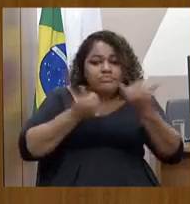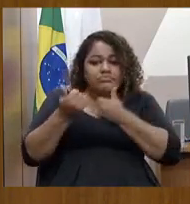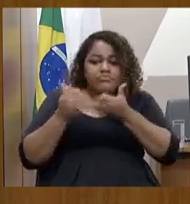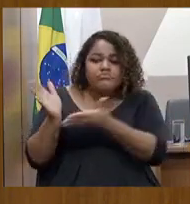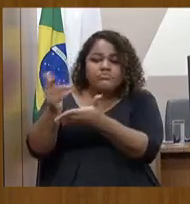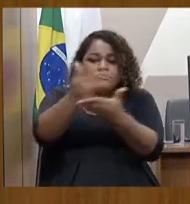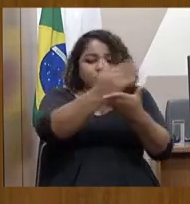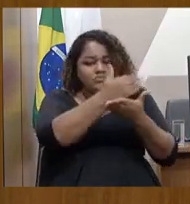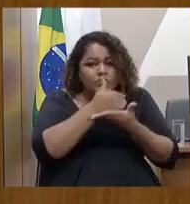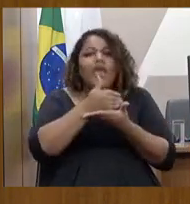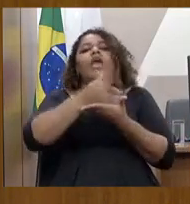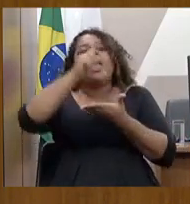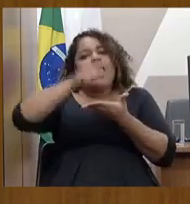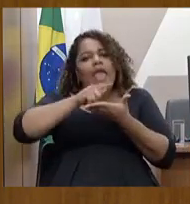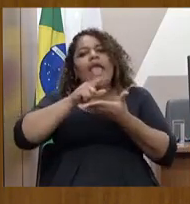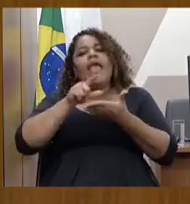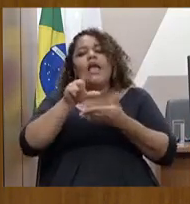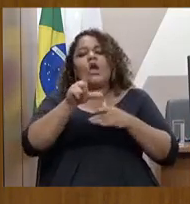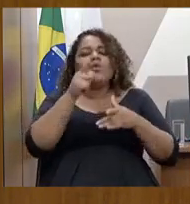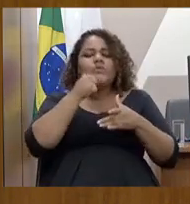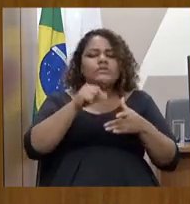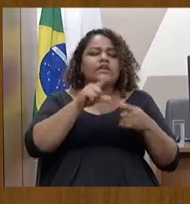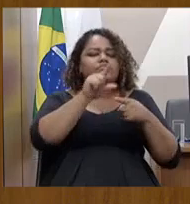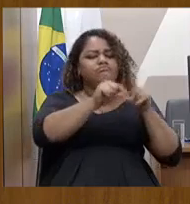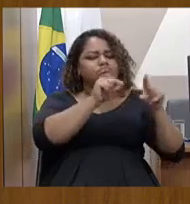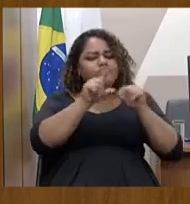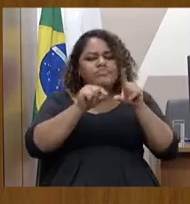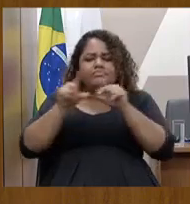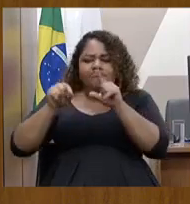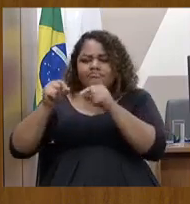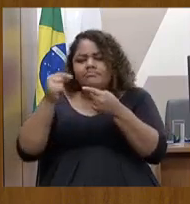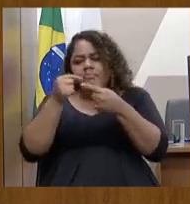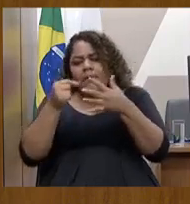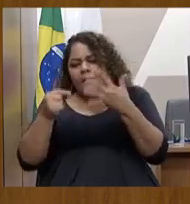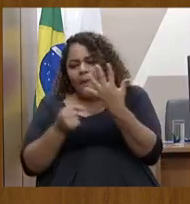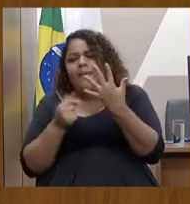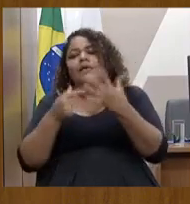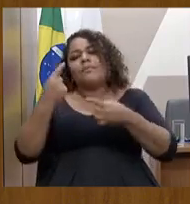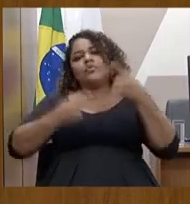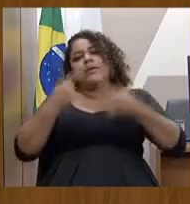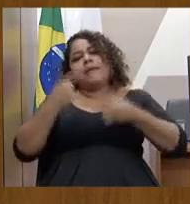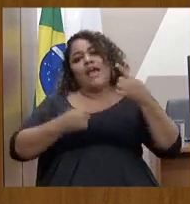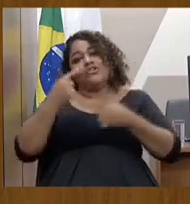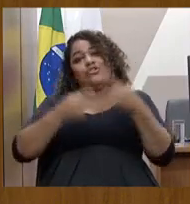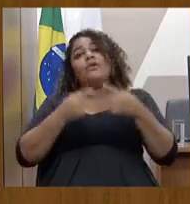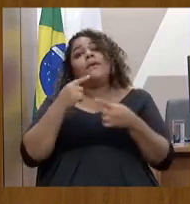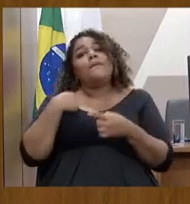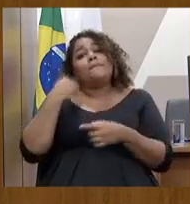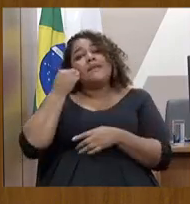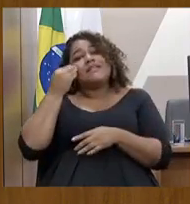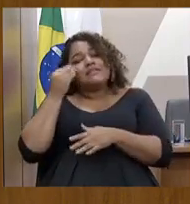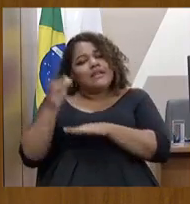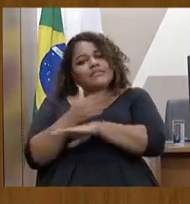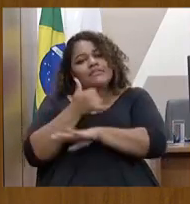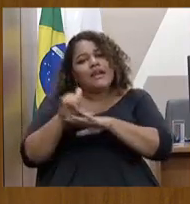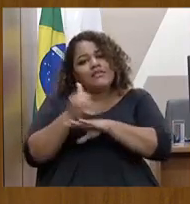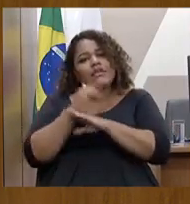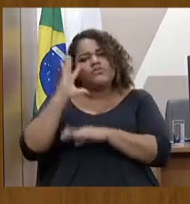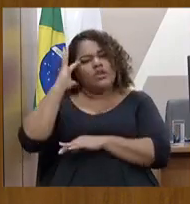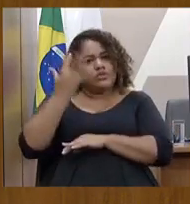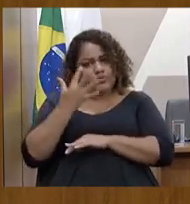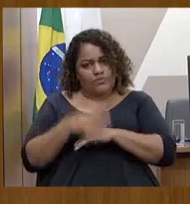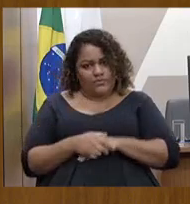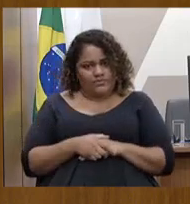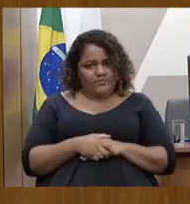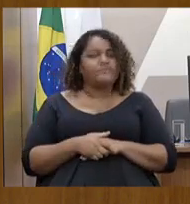pontos para esse debate para se alcançar aí uma diminuição drástica desses números outra situação também